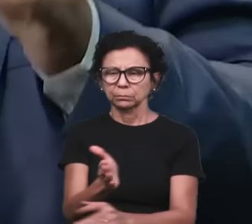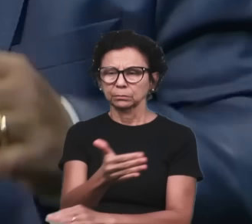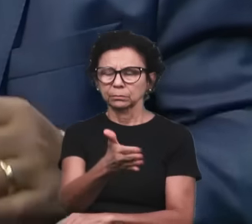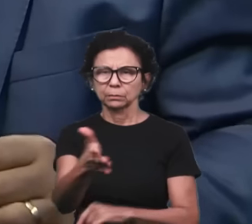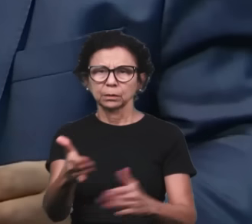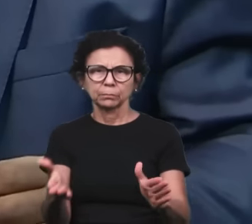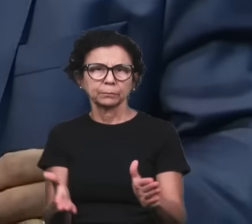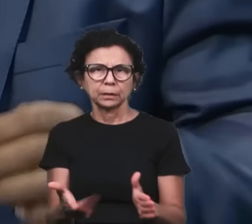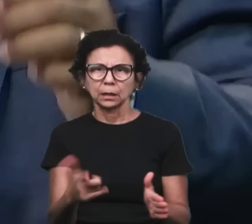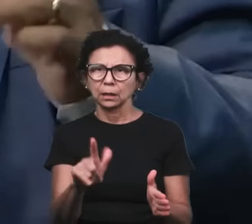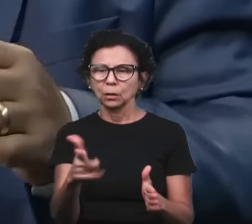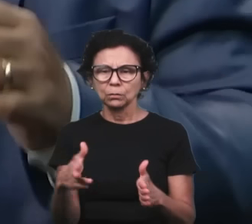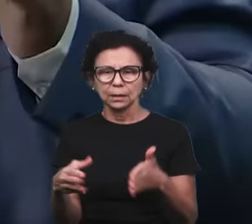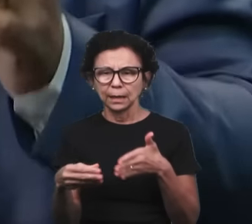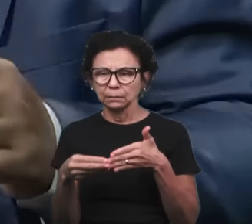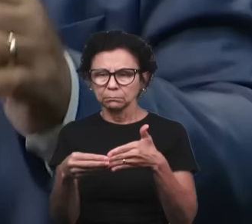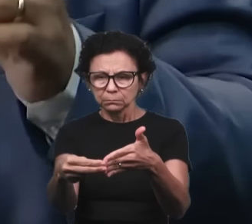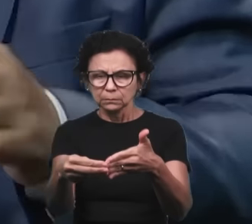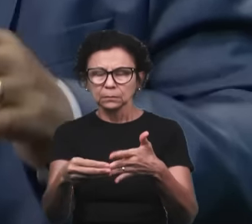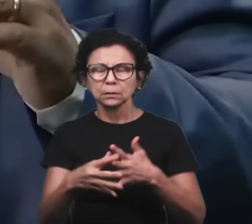homens hoje estão